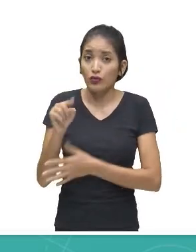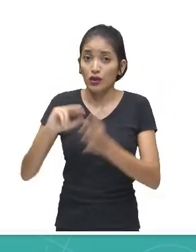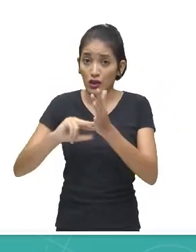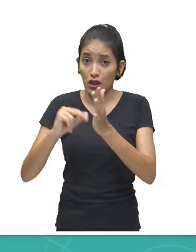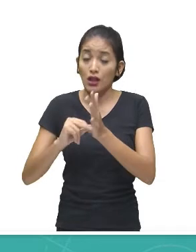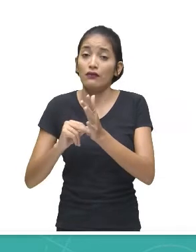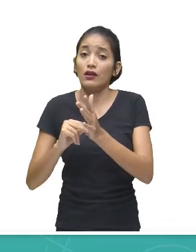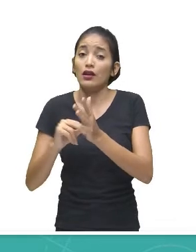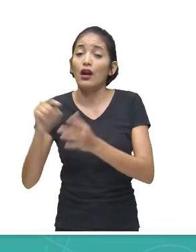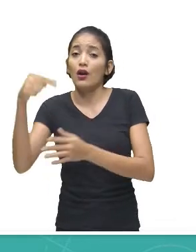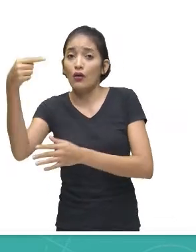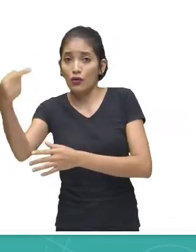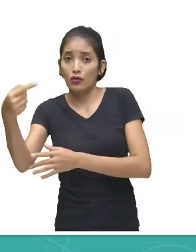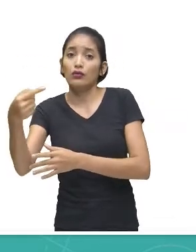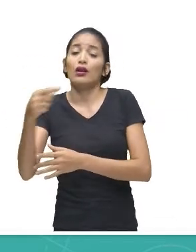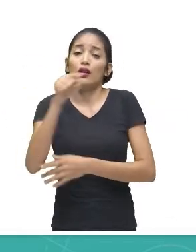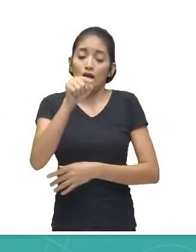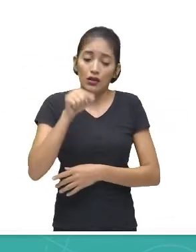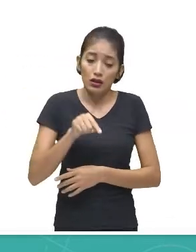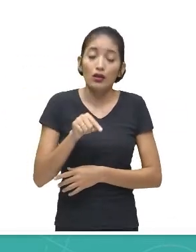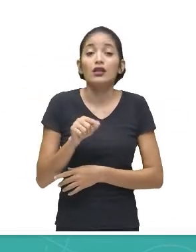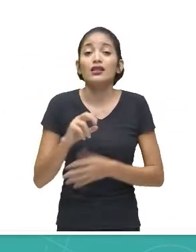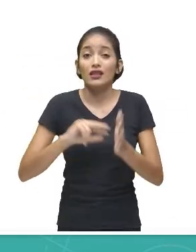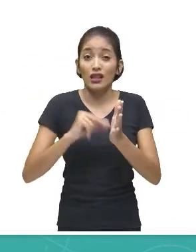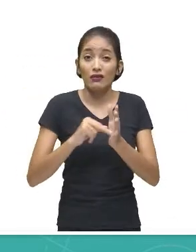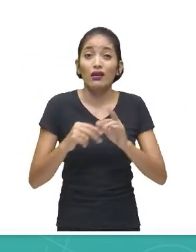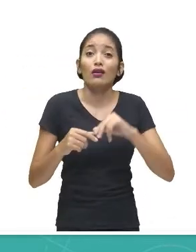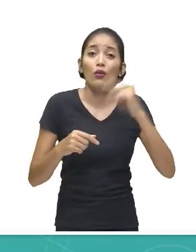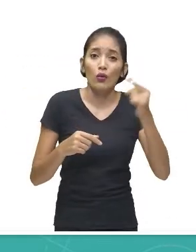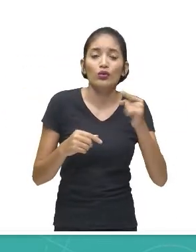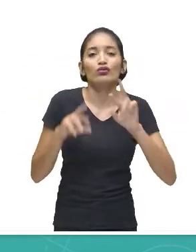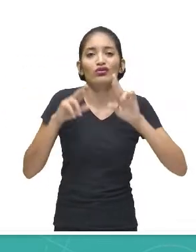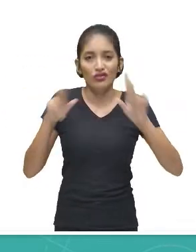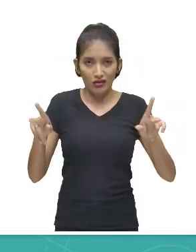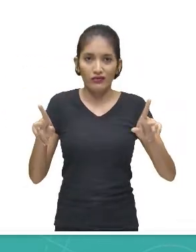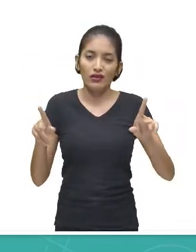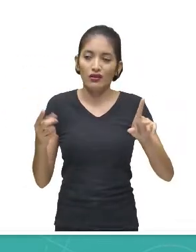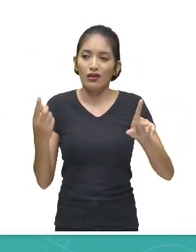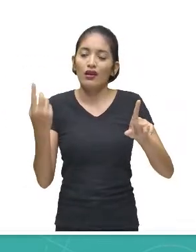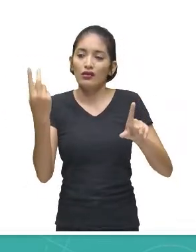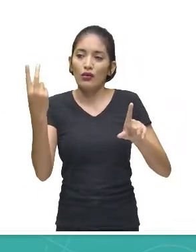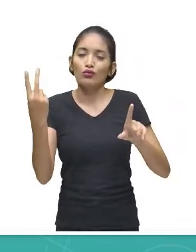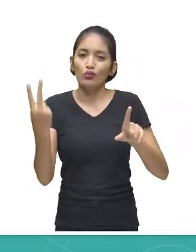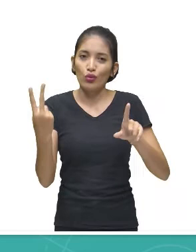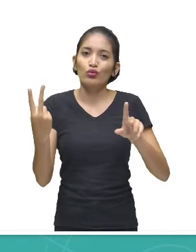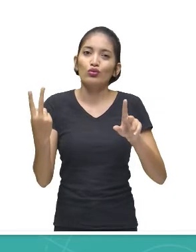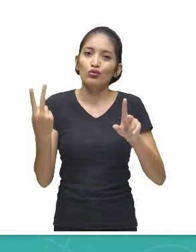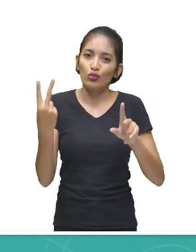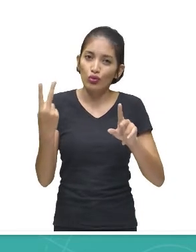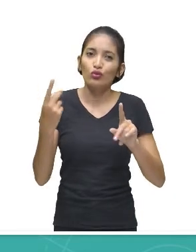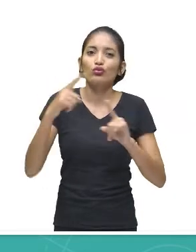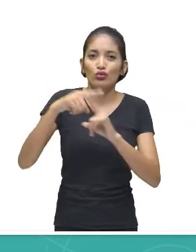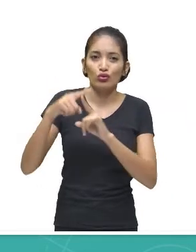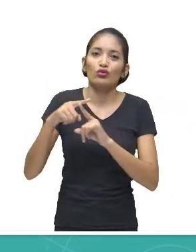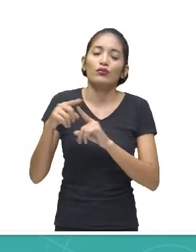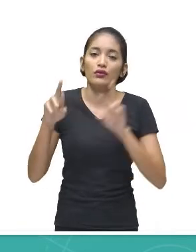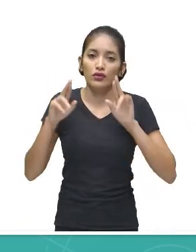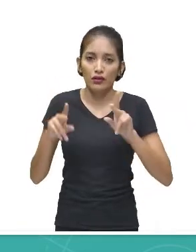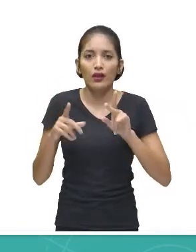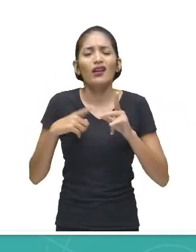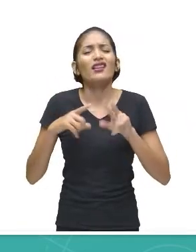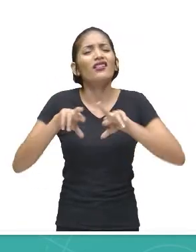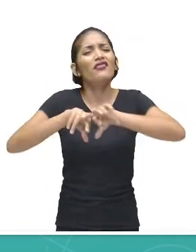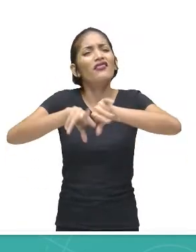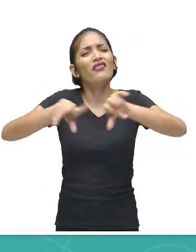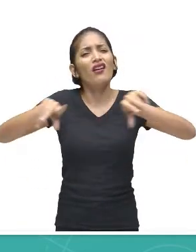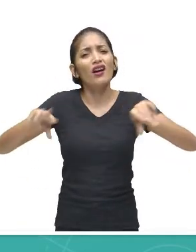outro indica outra coisa diferente, tá? Então, essa são 2 funções do uso dos 2 pontos. É claro que tem